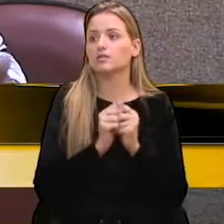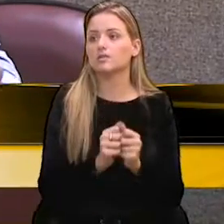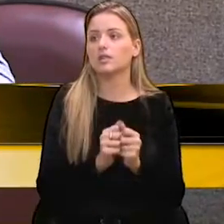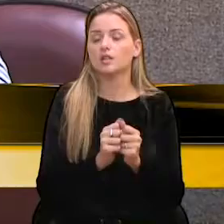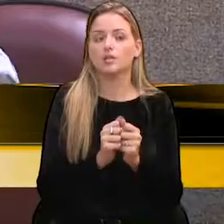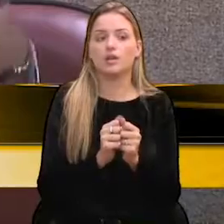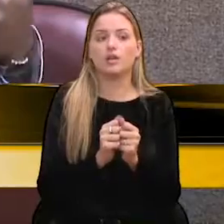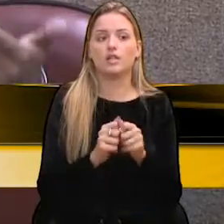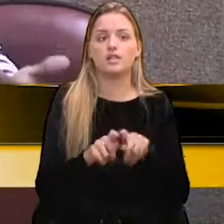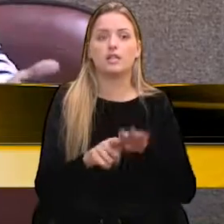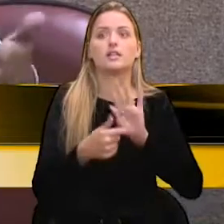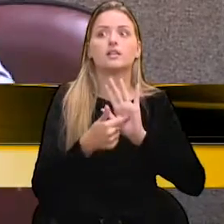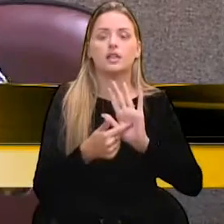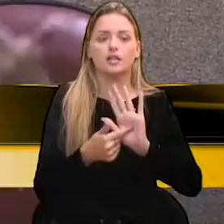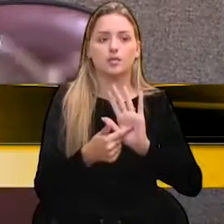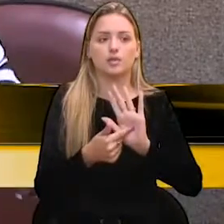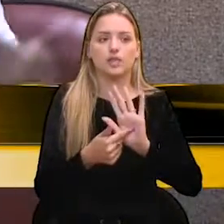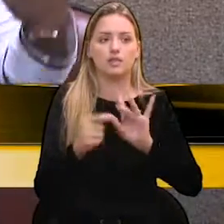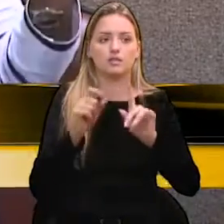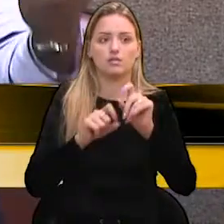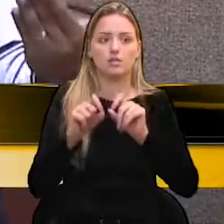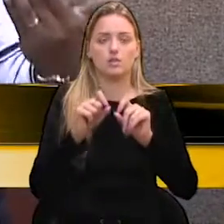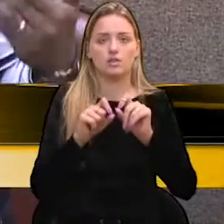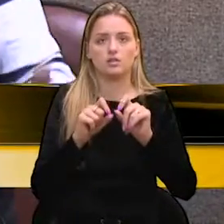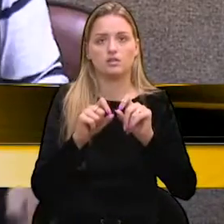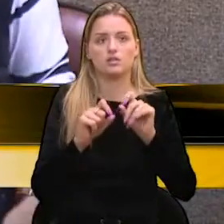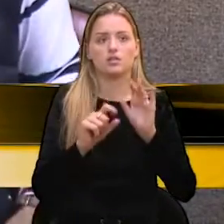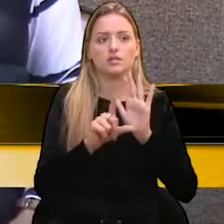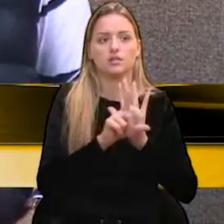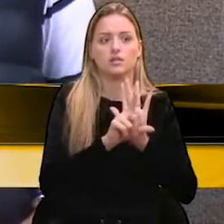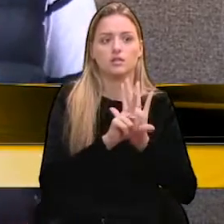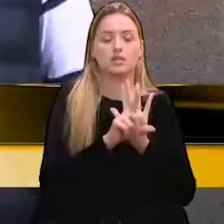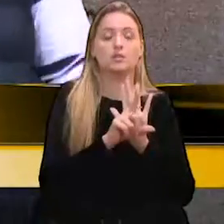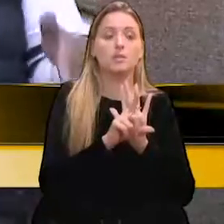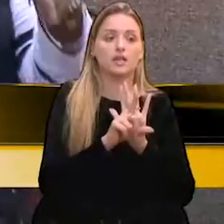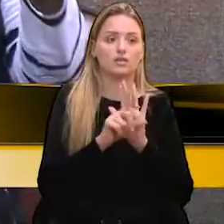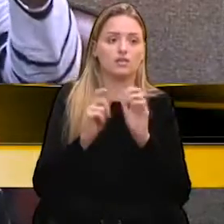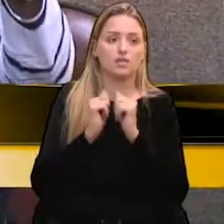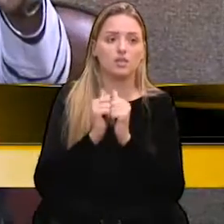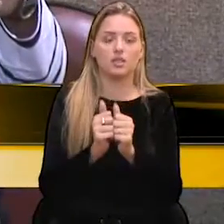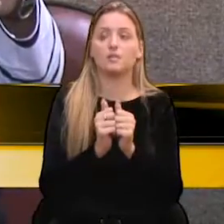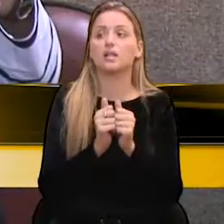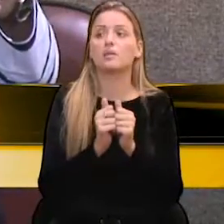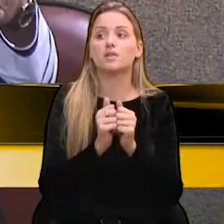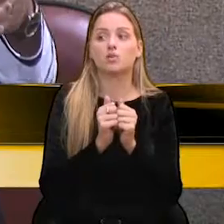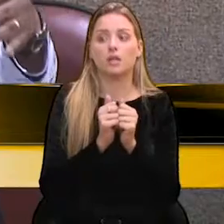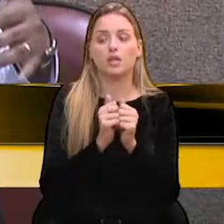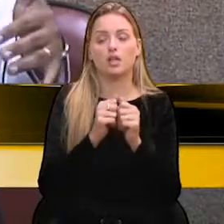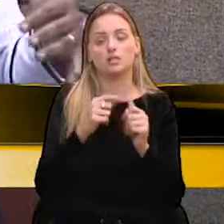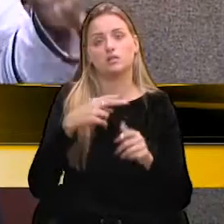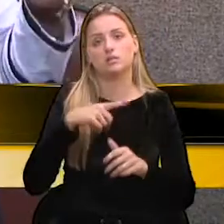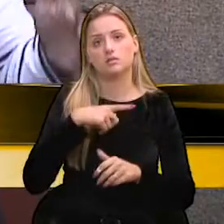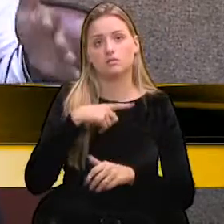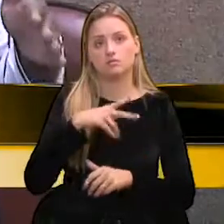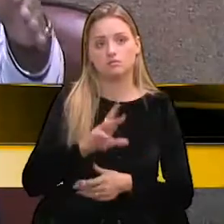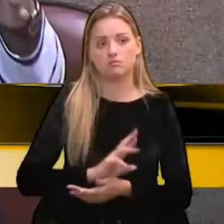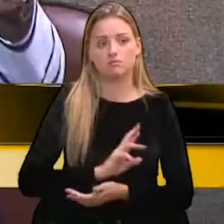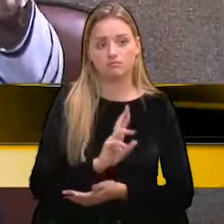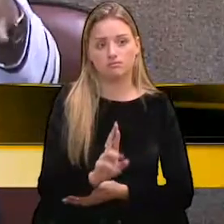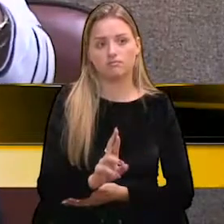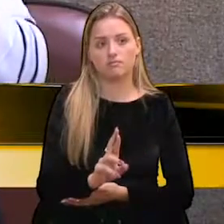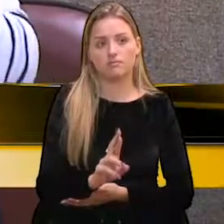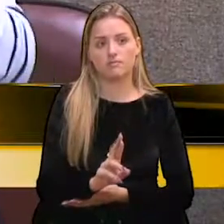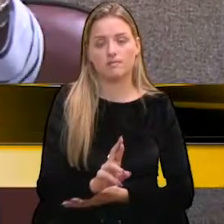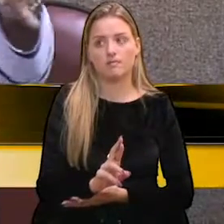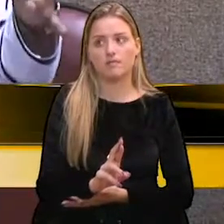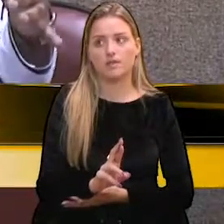envie, quando querem a presença, além daquele designado pela presidência de estar representando, que coloque,